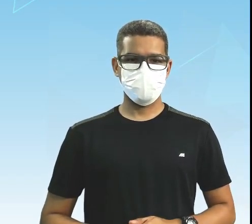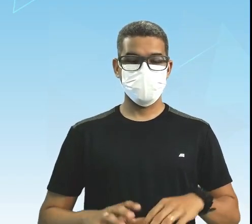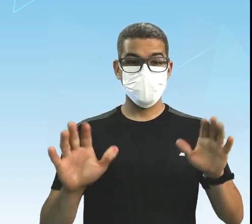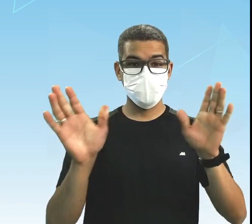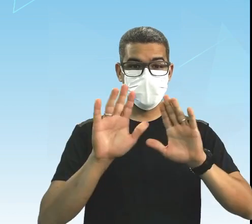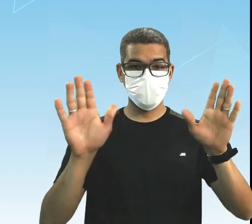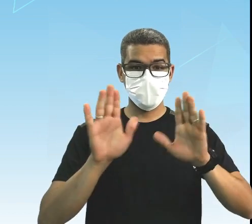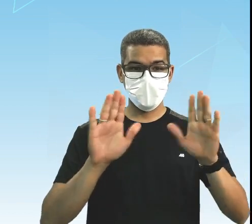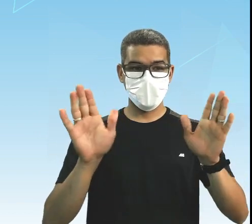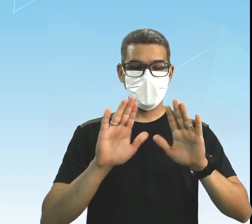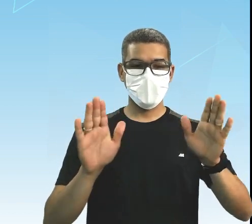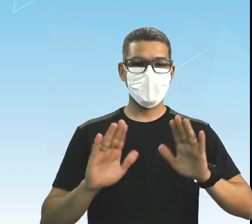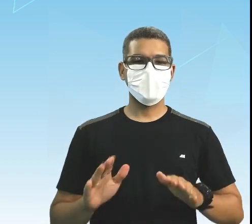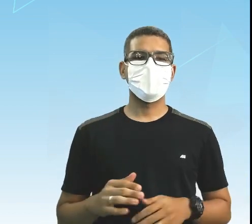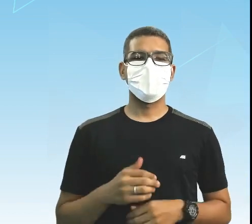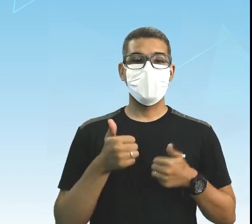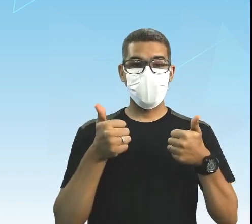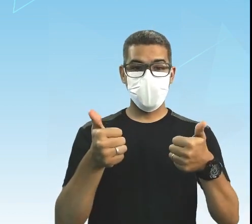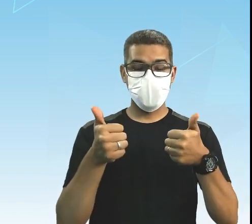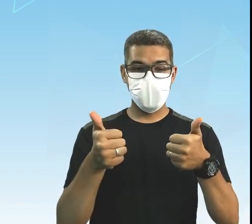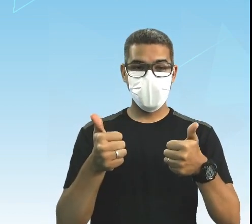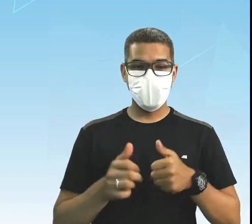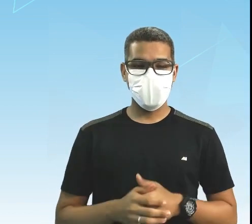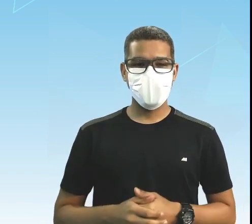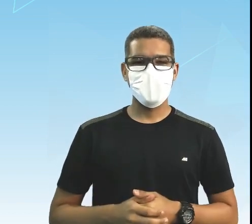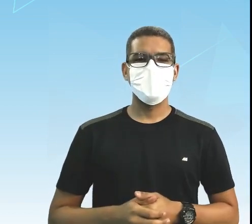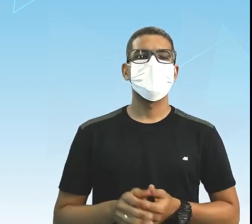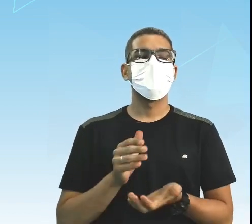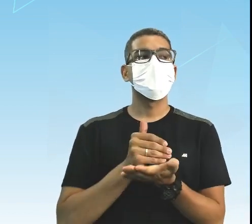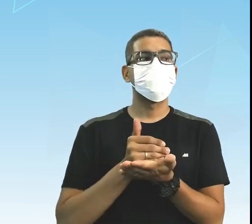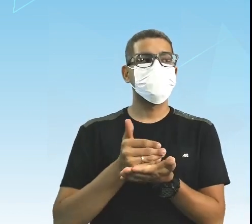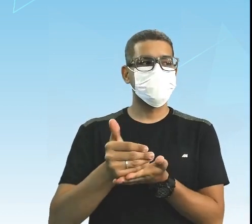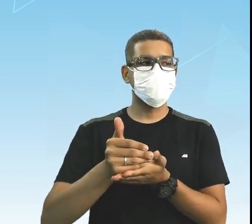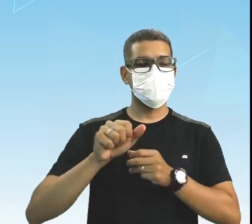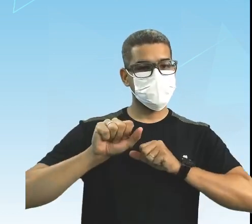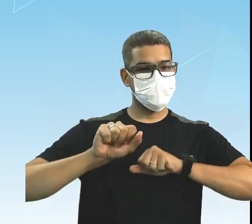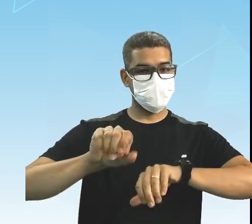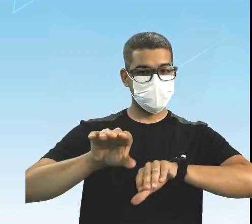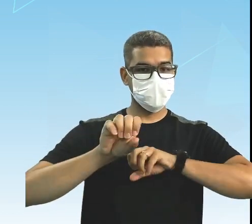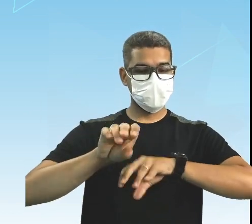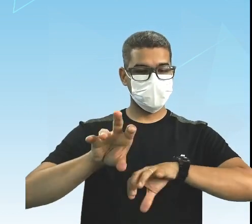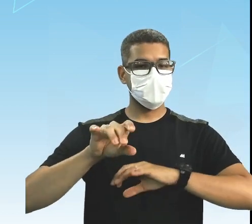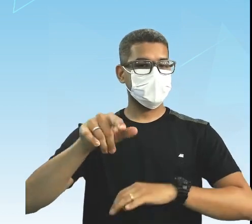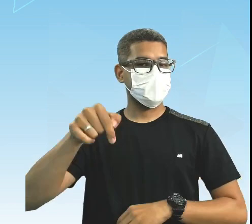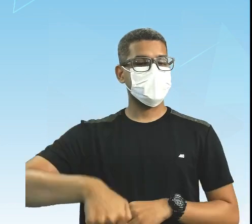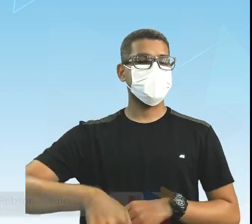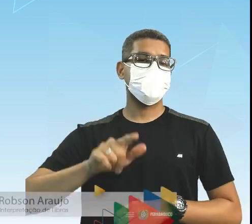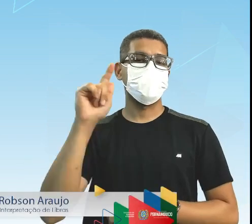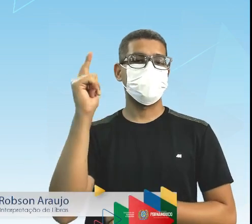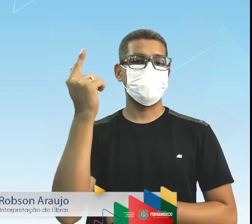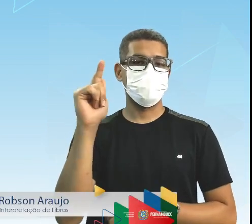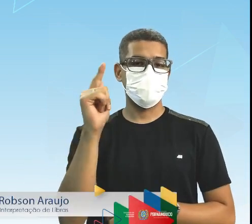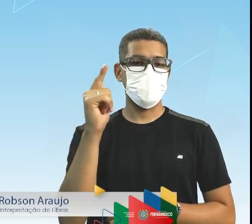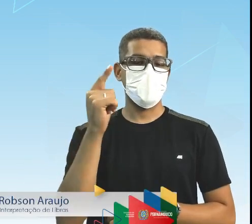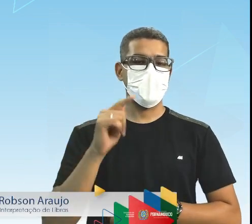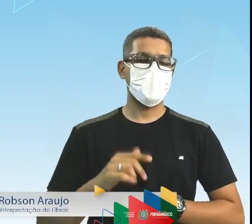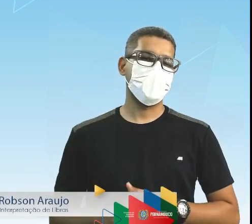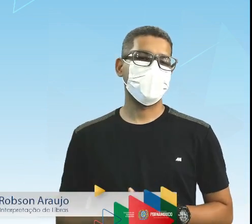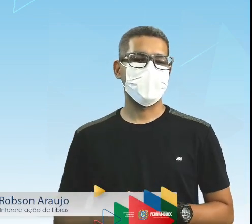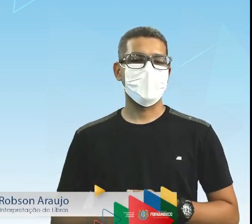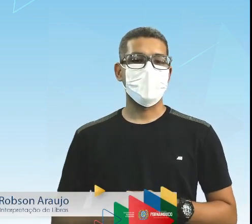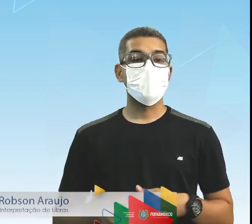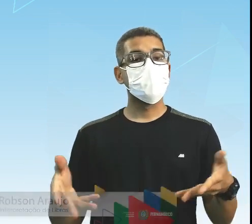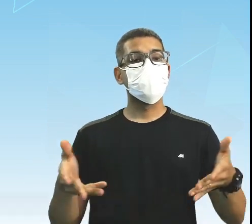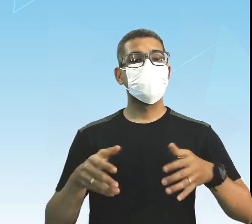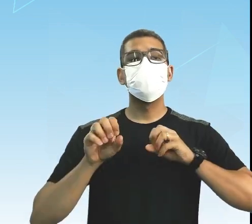Olá, meus amores, vocês estão bem? Vamos começar a nossa próxima aula de geografia. O tema de